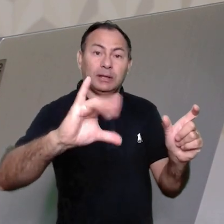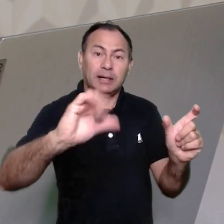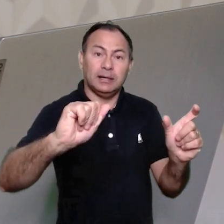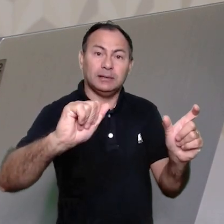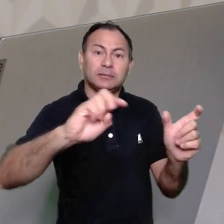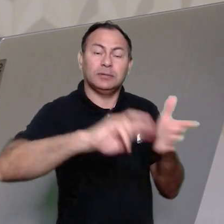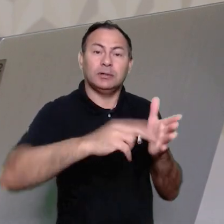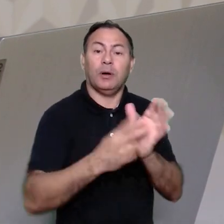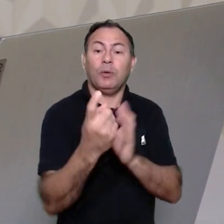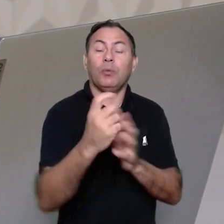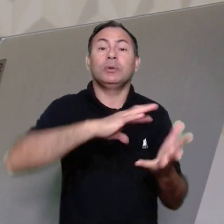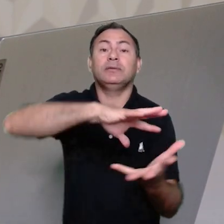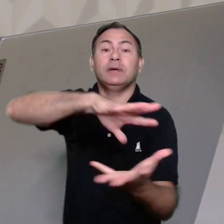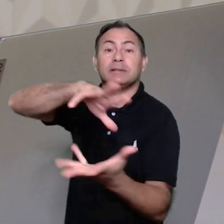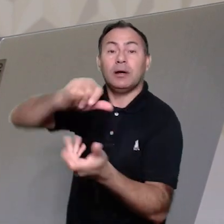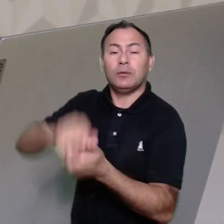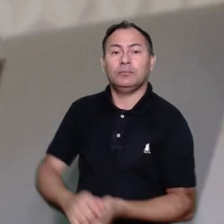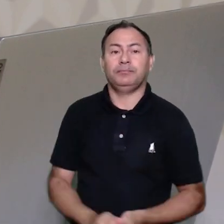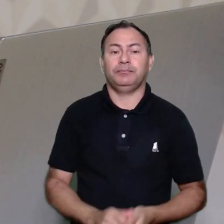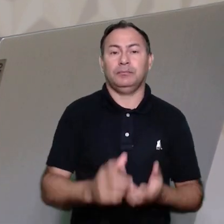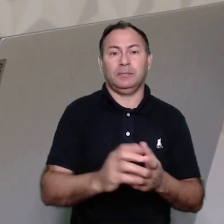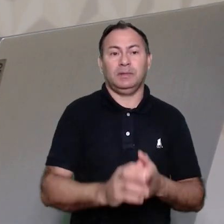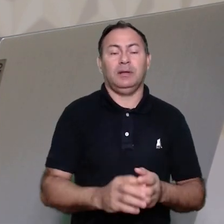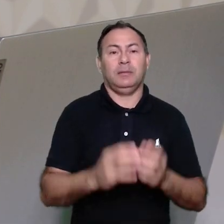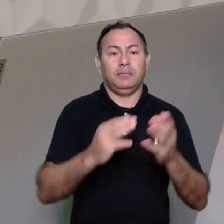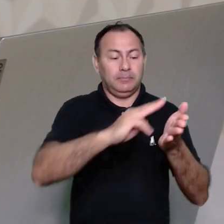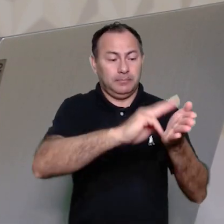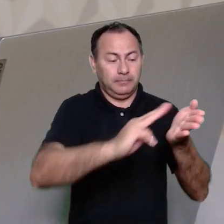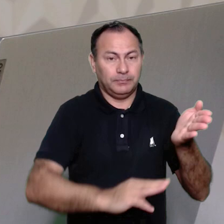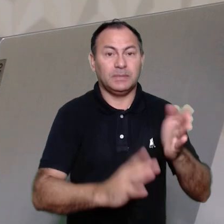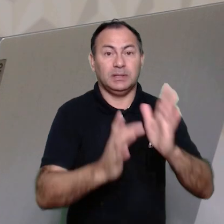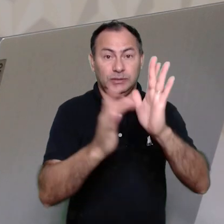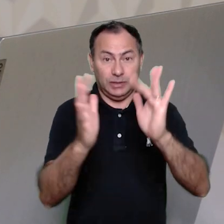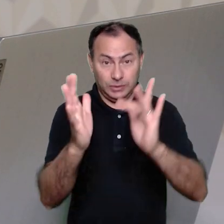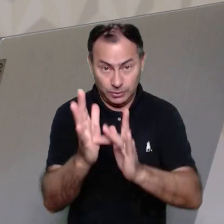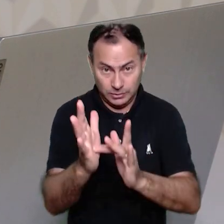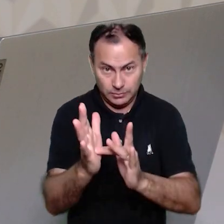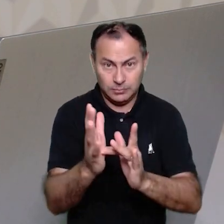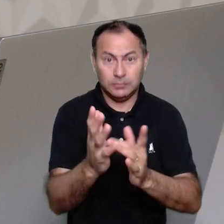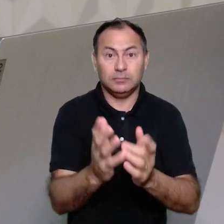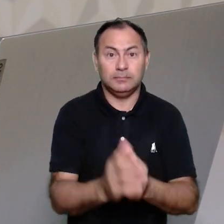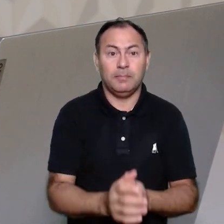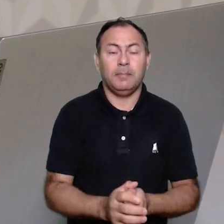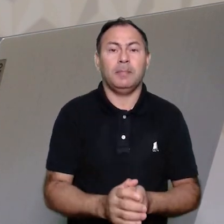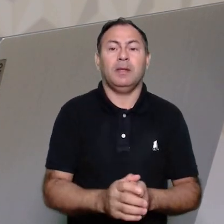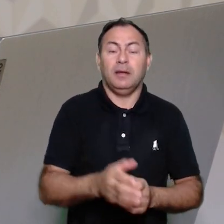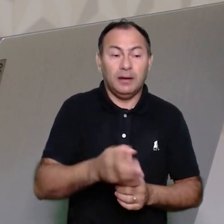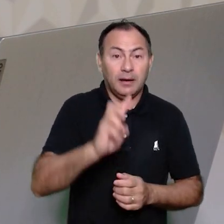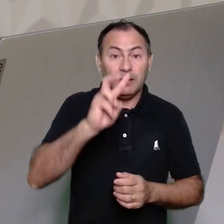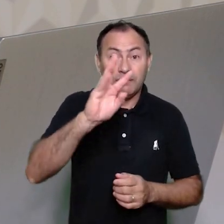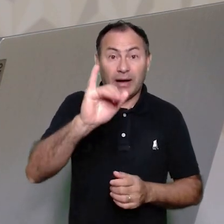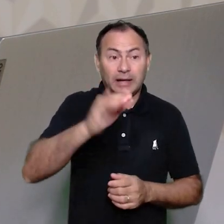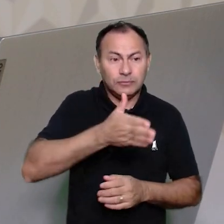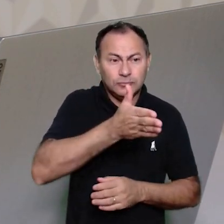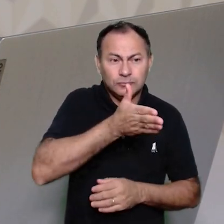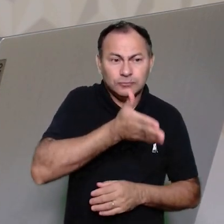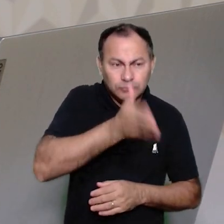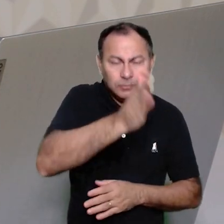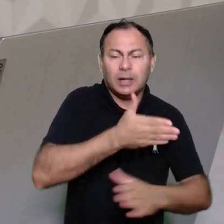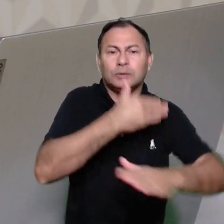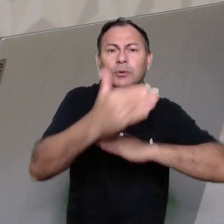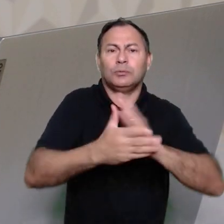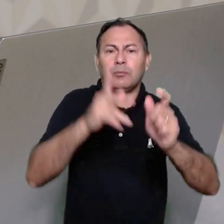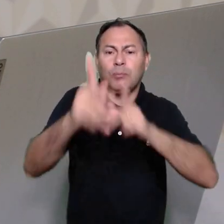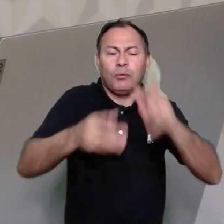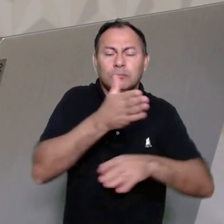significa universal. Essa mensagem de Jesus, né? Ide a todos os